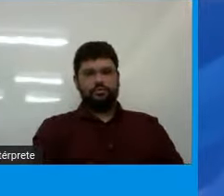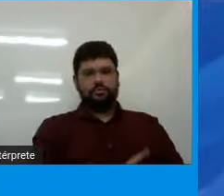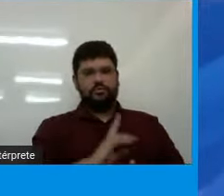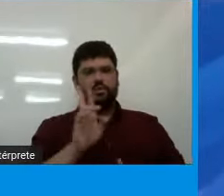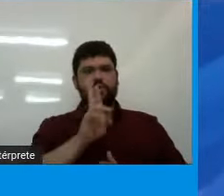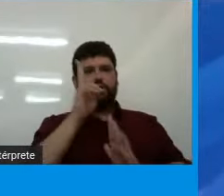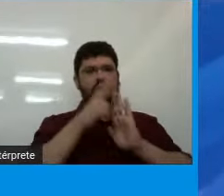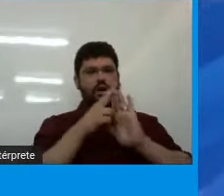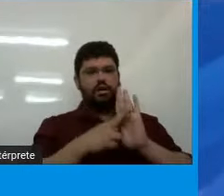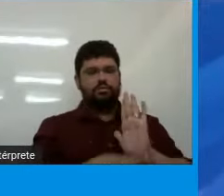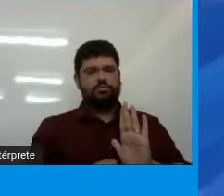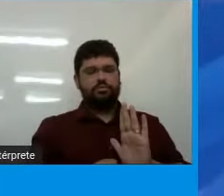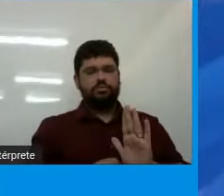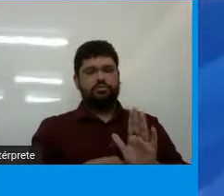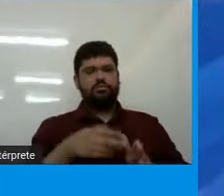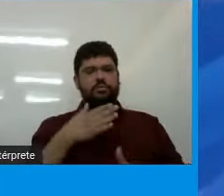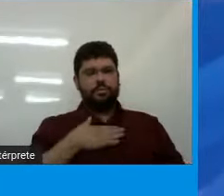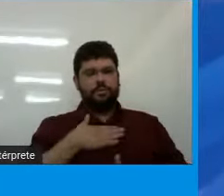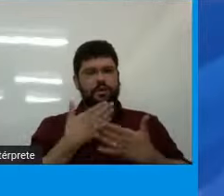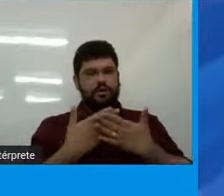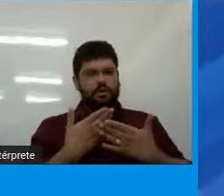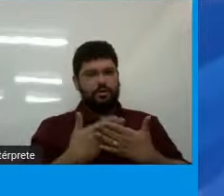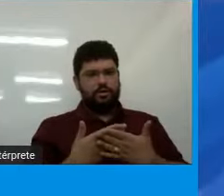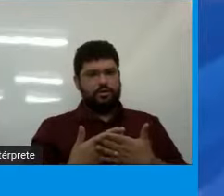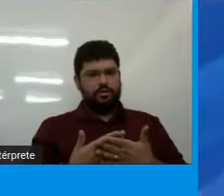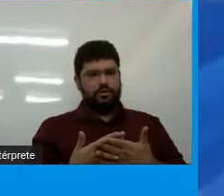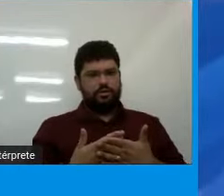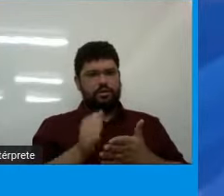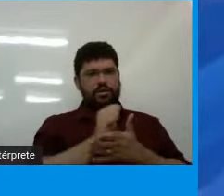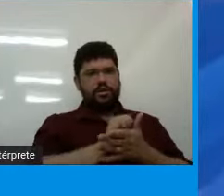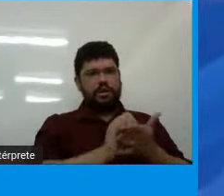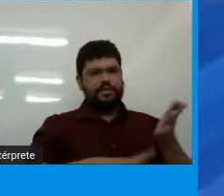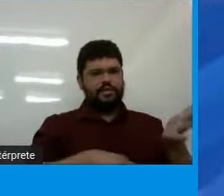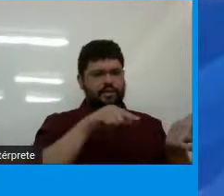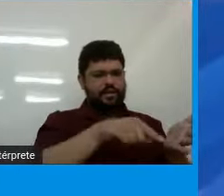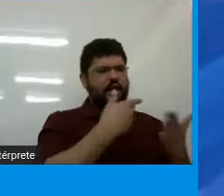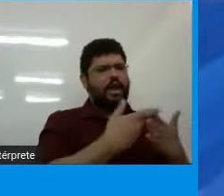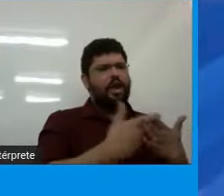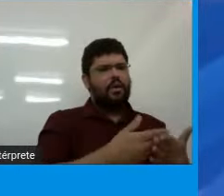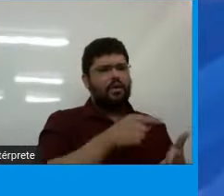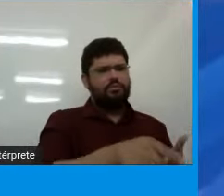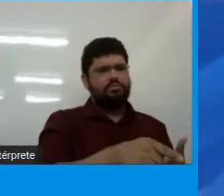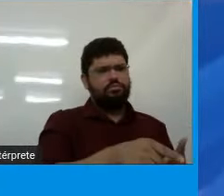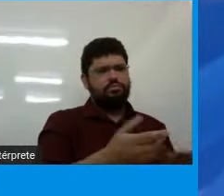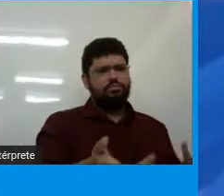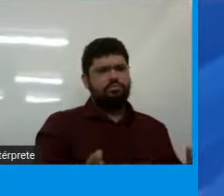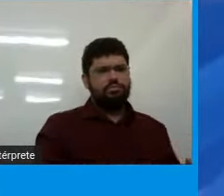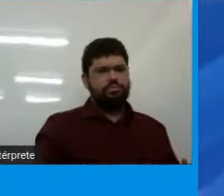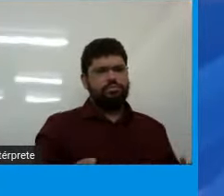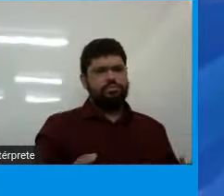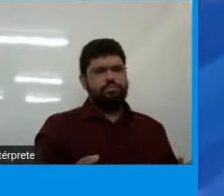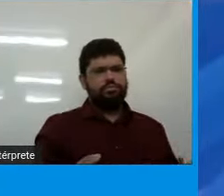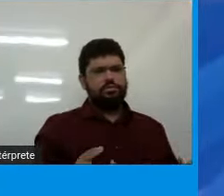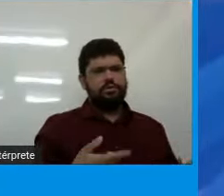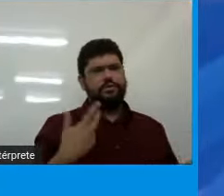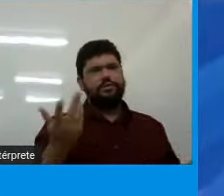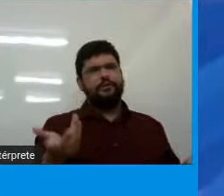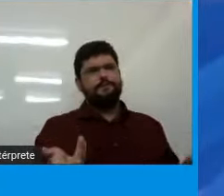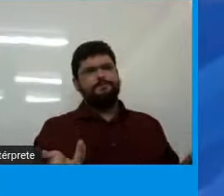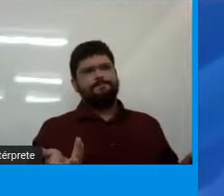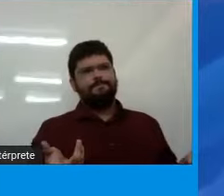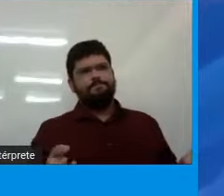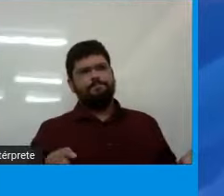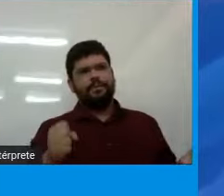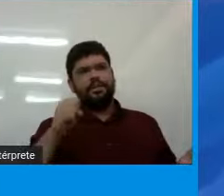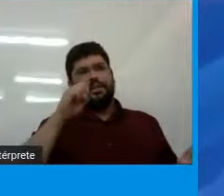regra, a minha aula, essa atividade vale como uma aula? A minha resposta é, eu faria no